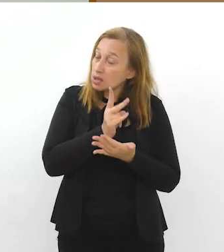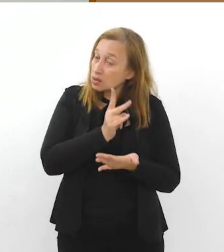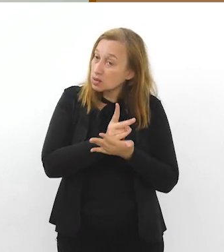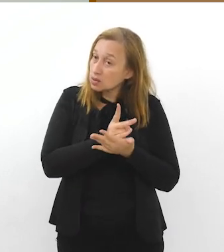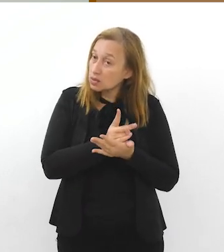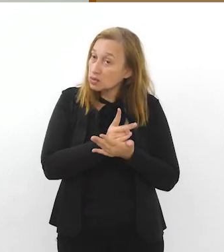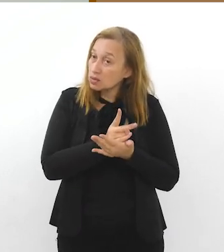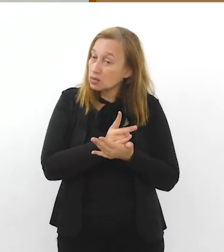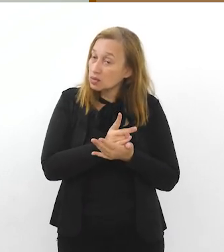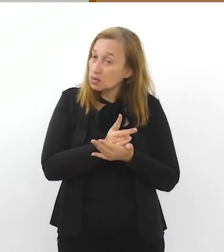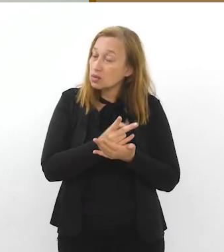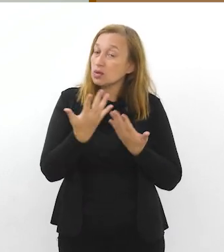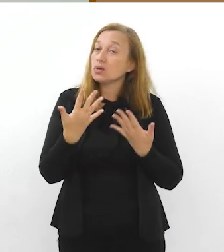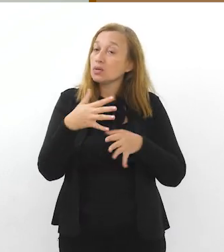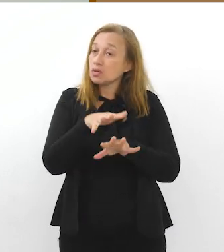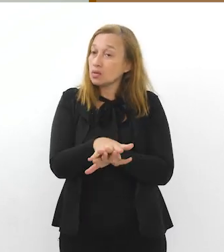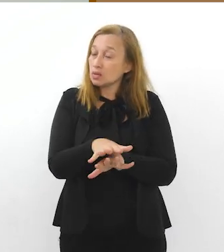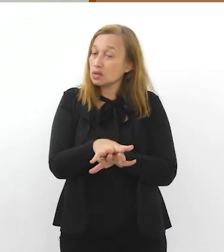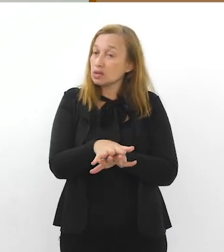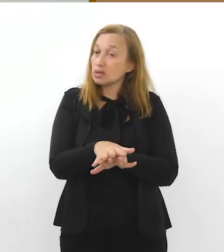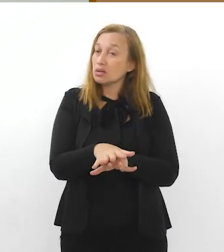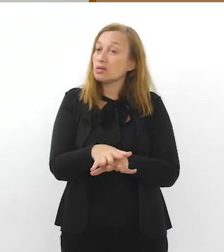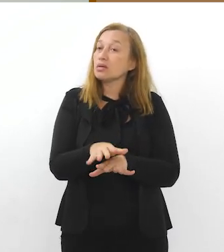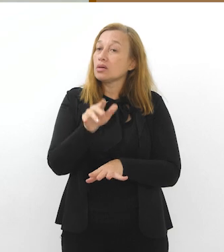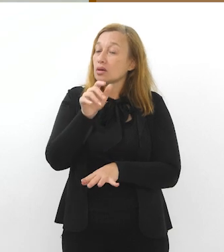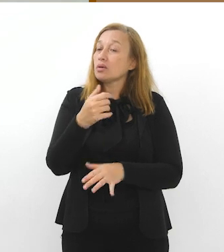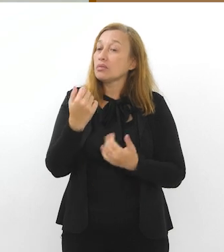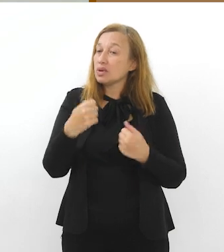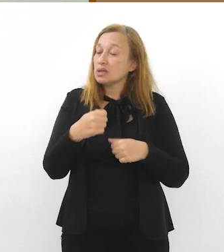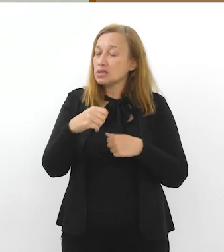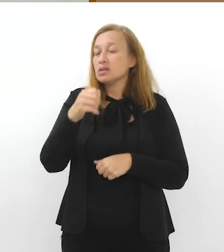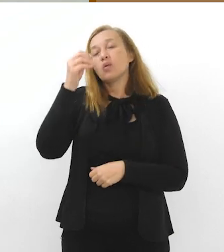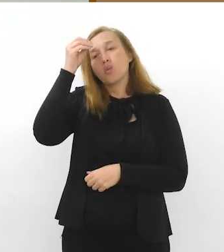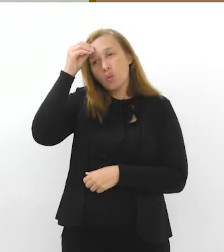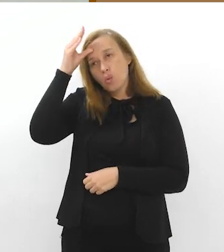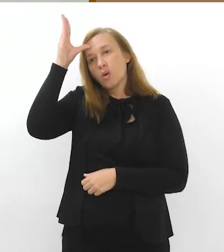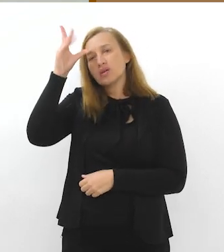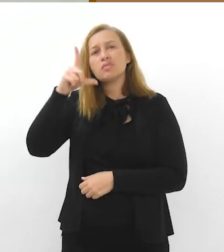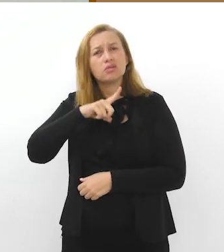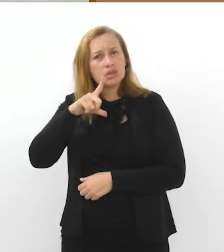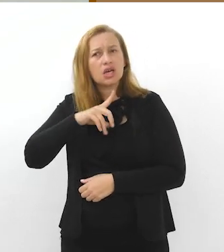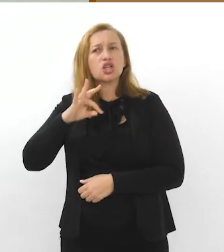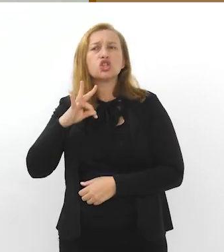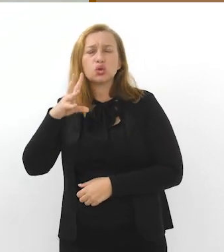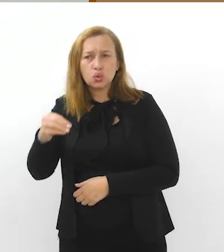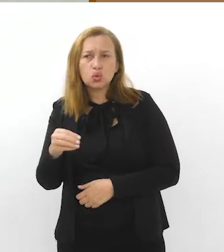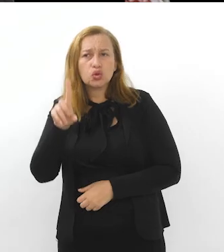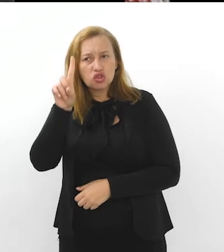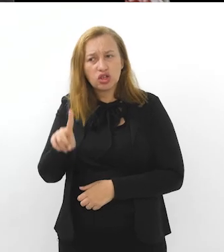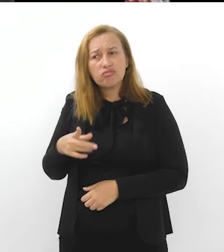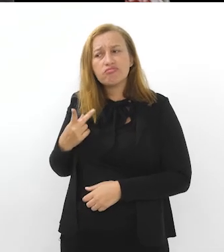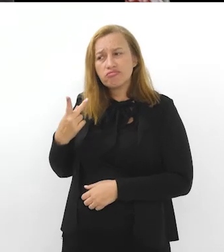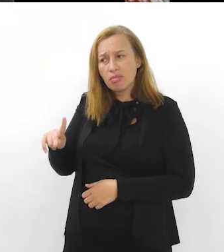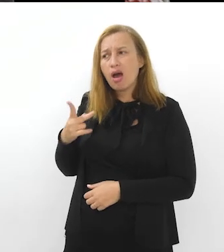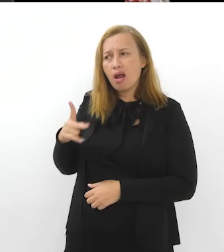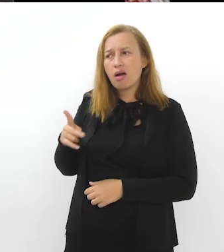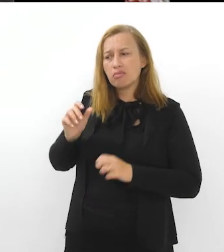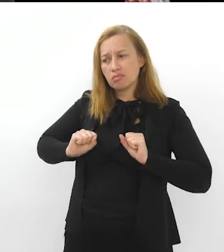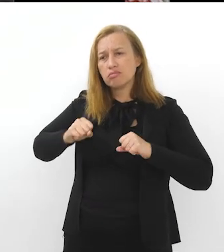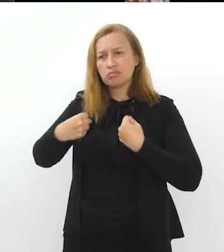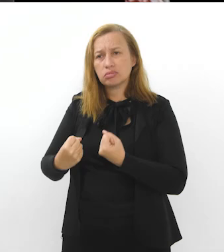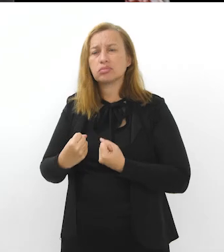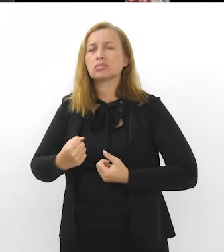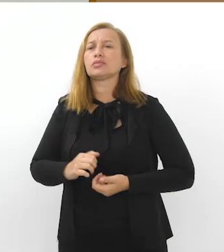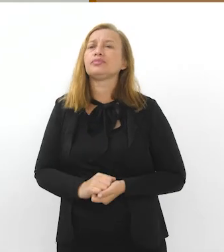mesmo para o fator de inclusão, a pessoa tem que ter vontade de conhecimento de tudo que é possível para ela. Aí ela tem